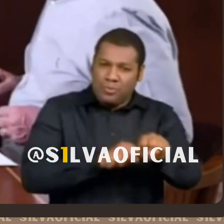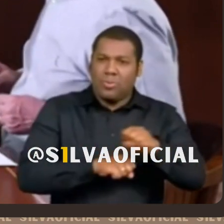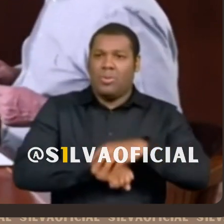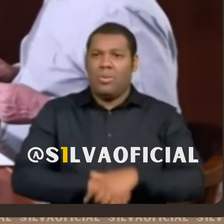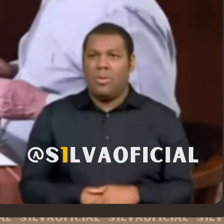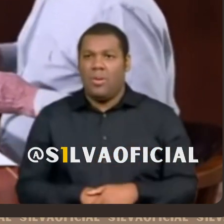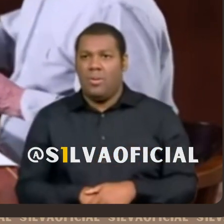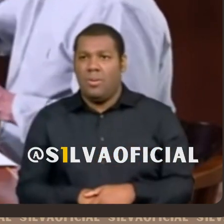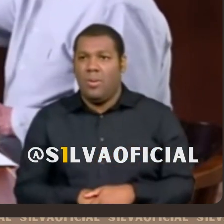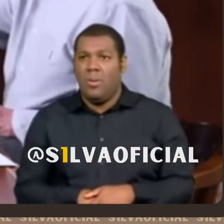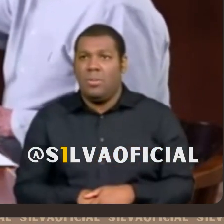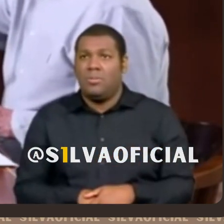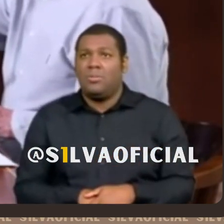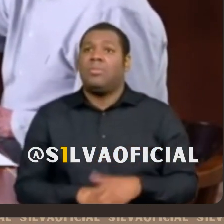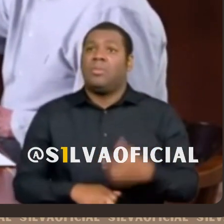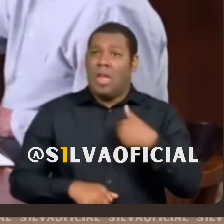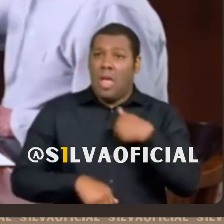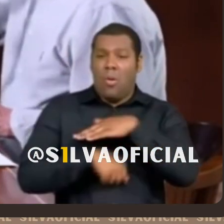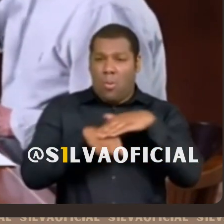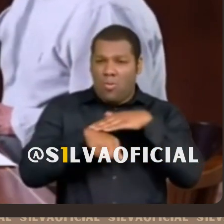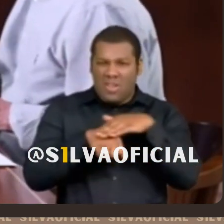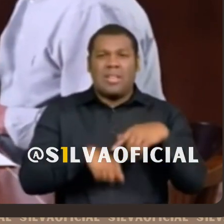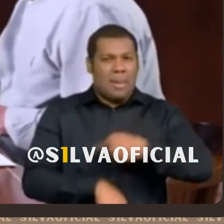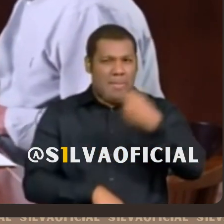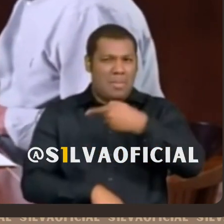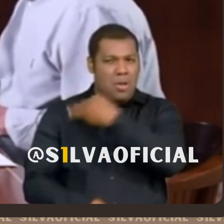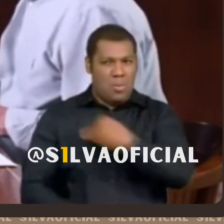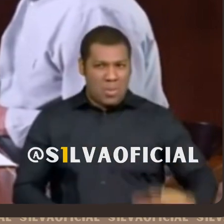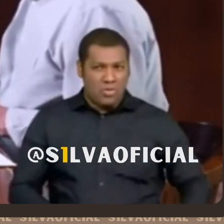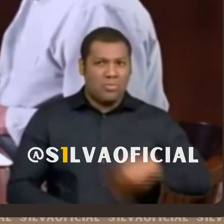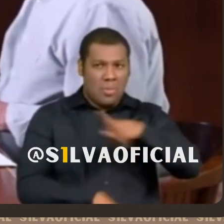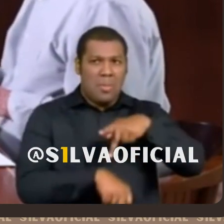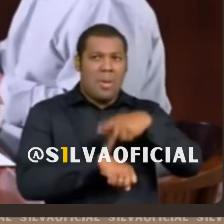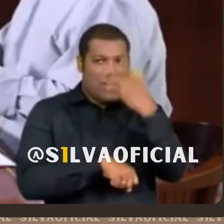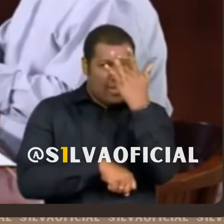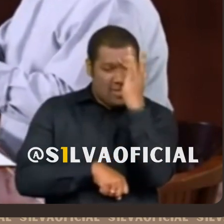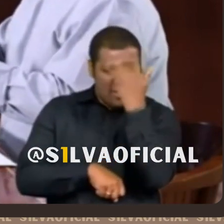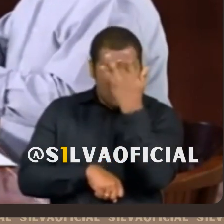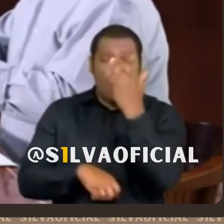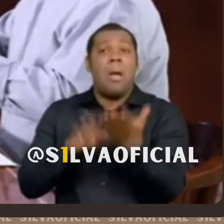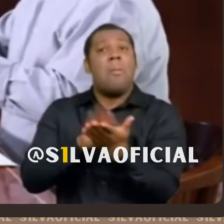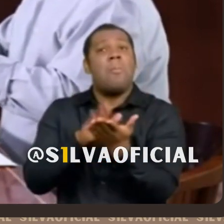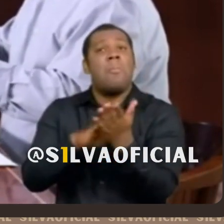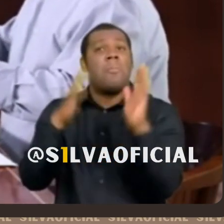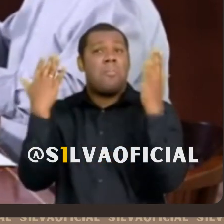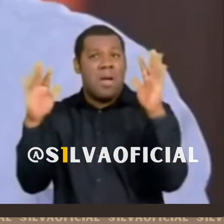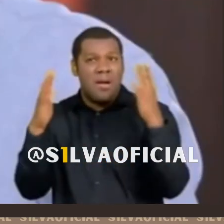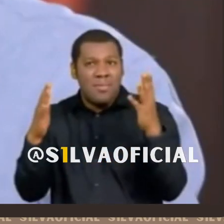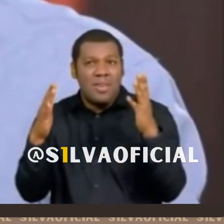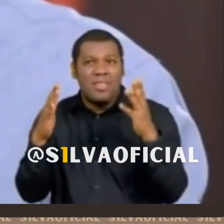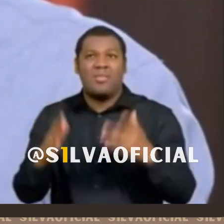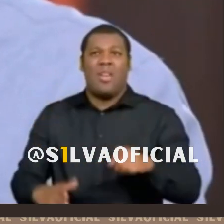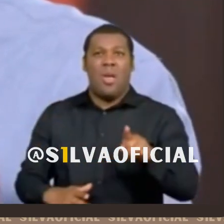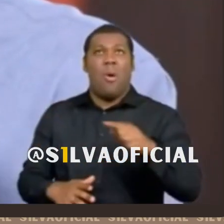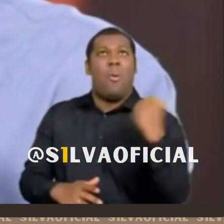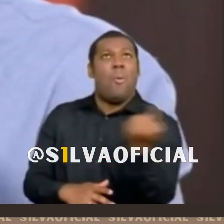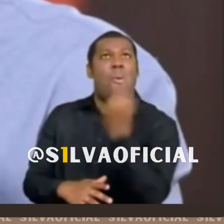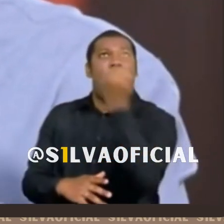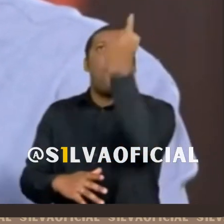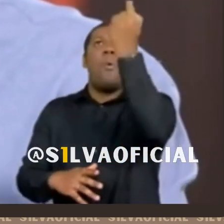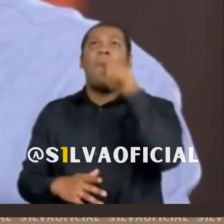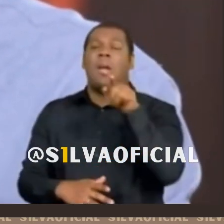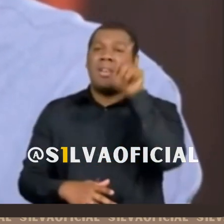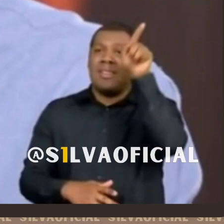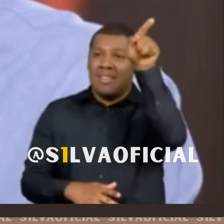Índia. Fui dar os parabéns para ele pelo lançamento do foguete. Chegou na Lua lá. Eles começaram a lançar foguete na época do Brasil, construir a